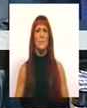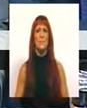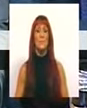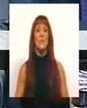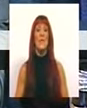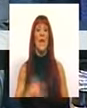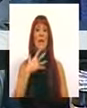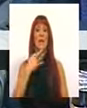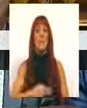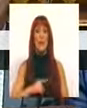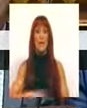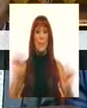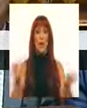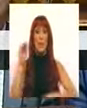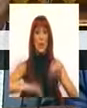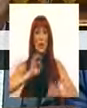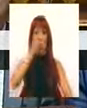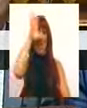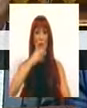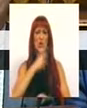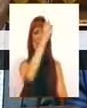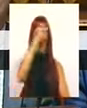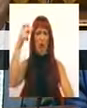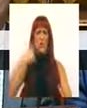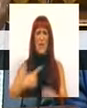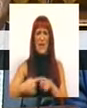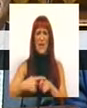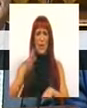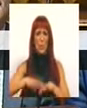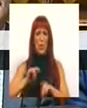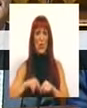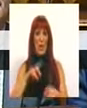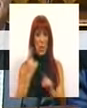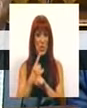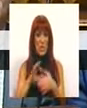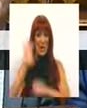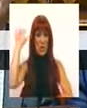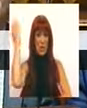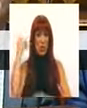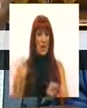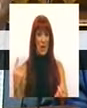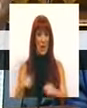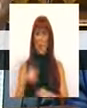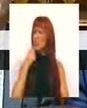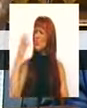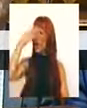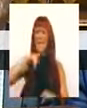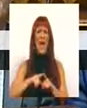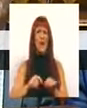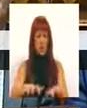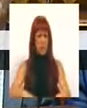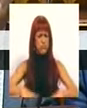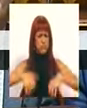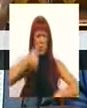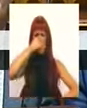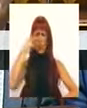Em plena campanha eleitoral, o Sr. Primeiro-Ministro tem uma frase interessante relativamente às questões da cultura, até num jantar em que tinha uma plateia